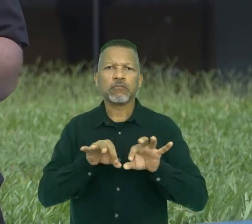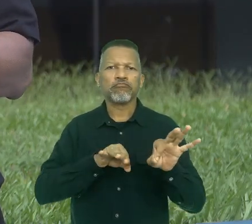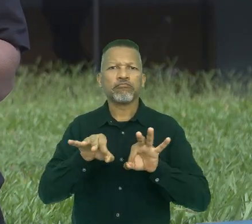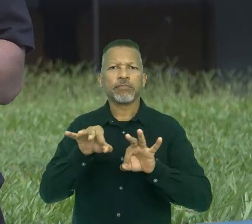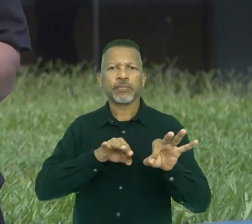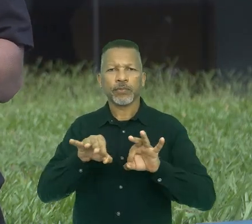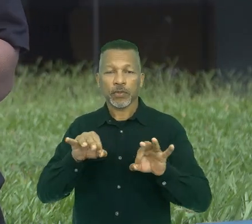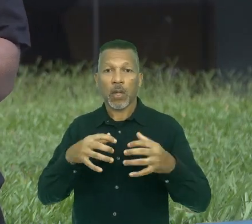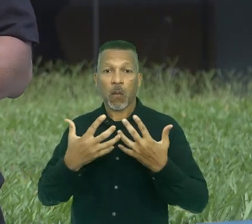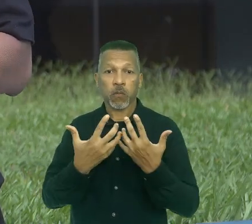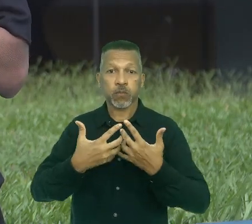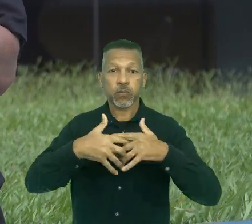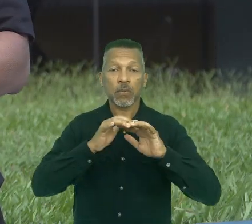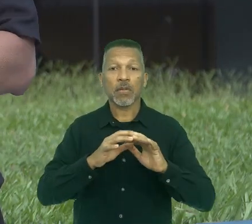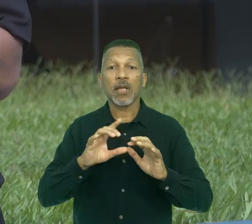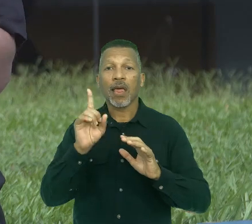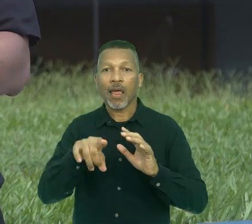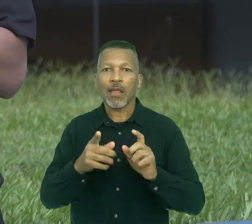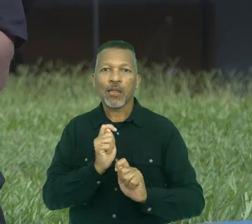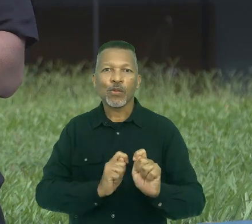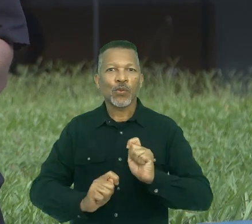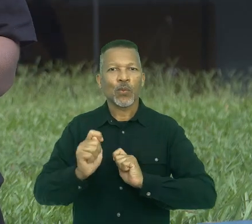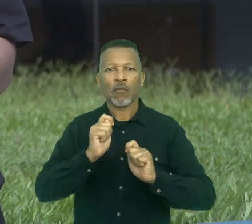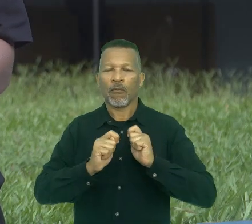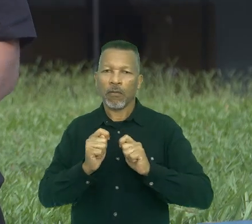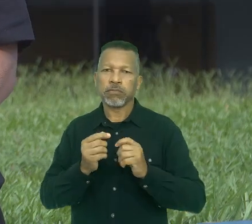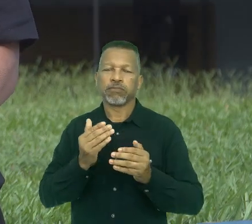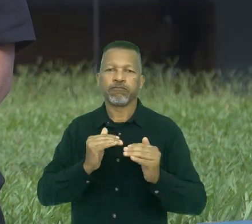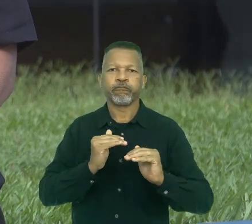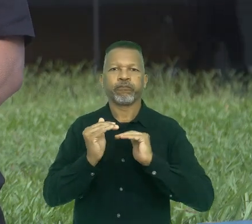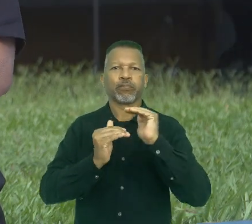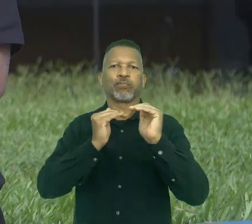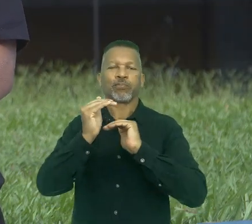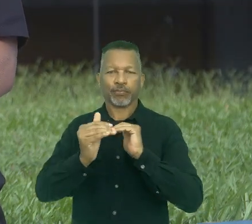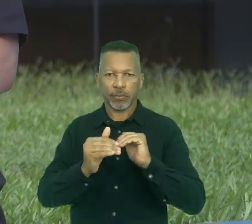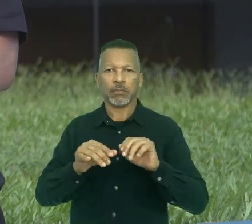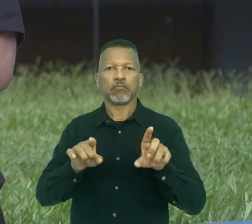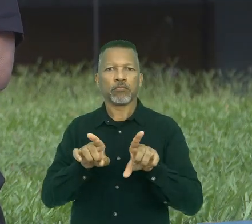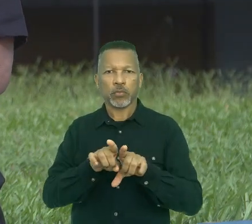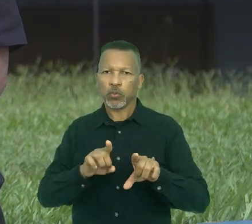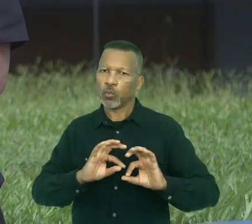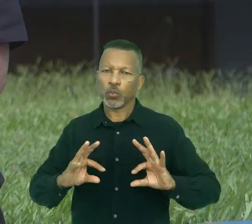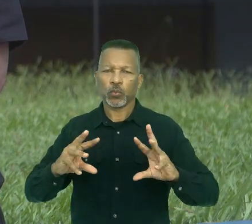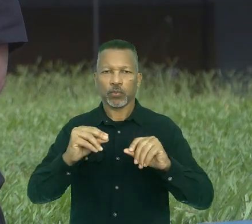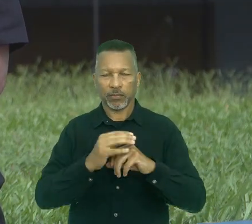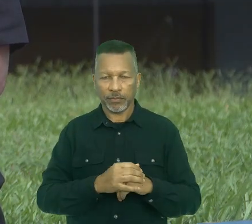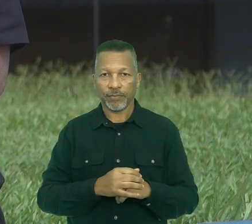da economia criativa rodar, circular, se articular de modo geral.